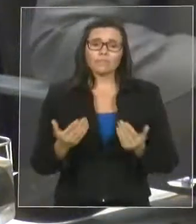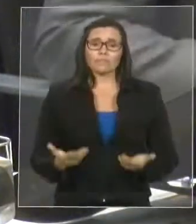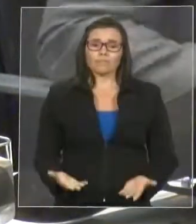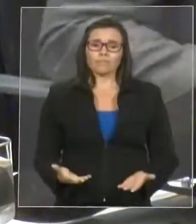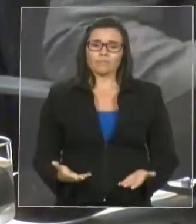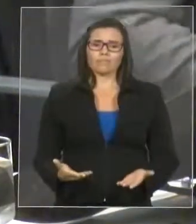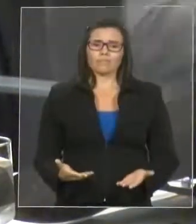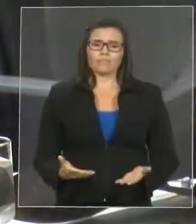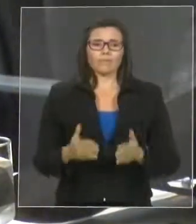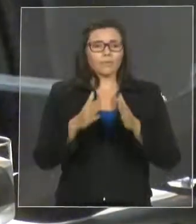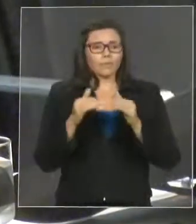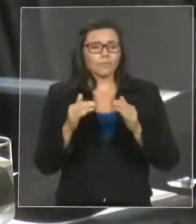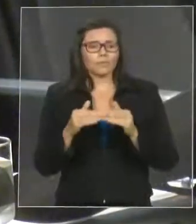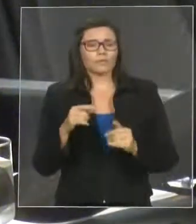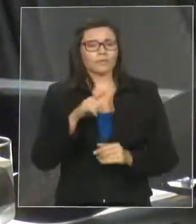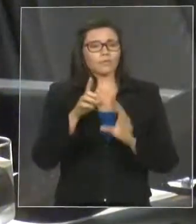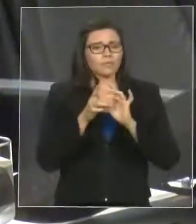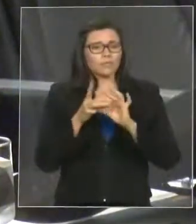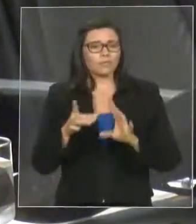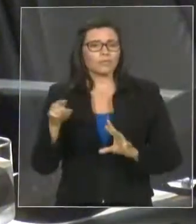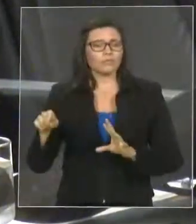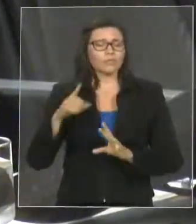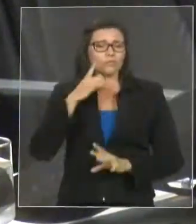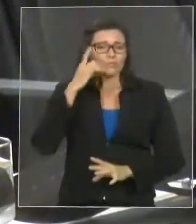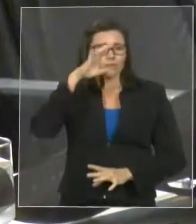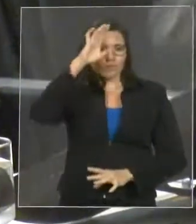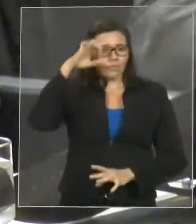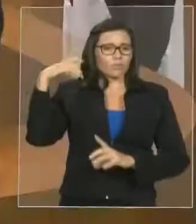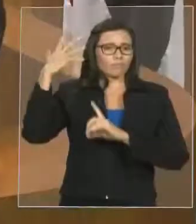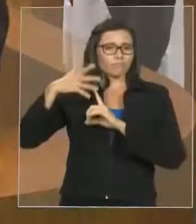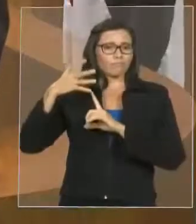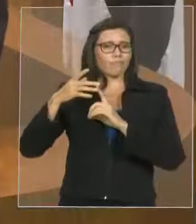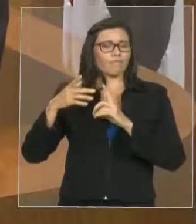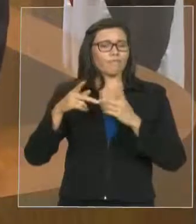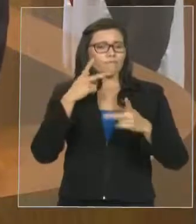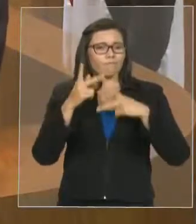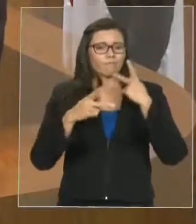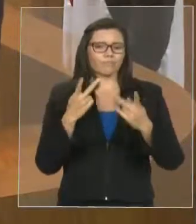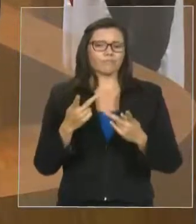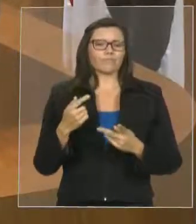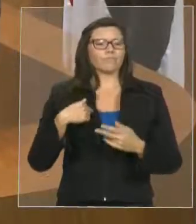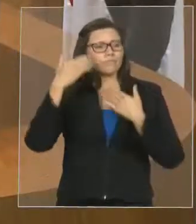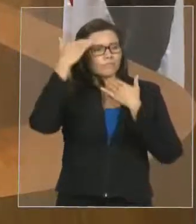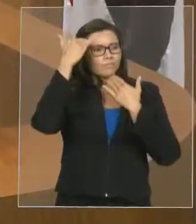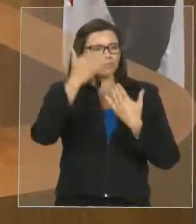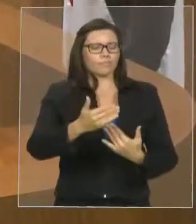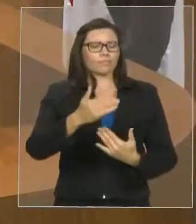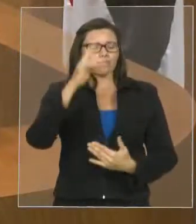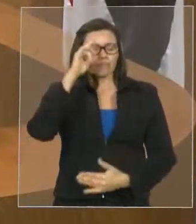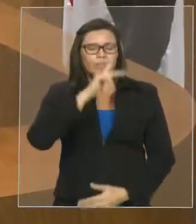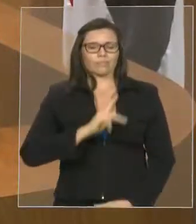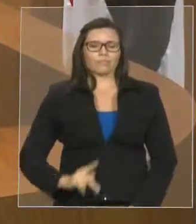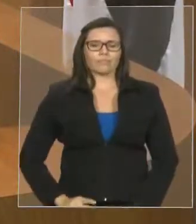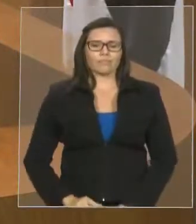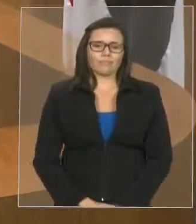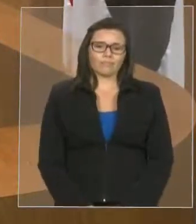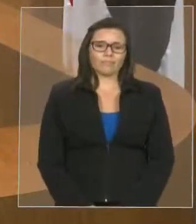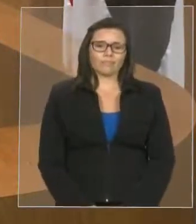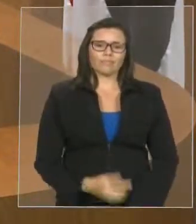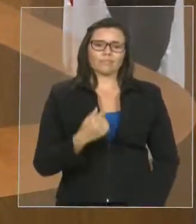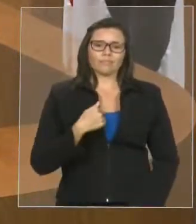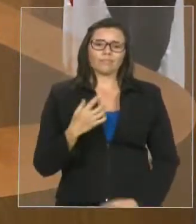peço que garantam a fala do deputado que está na tribuna. Agradeço, senhor presidente. Eu gostaria, em continuidade, deputado Max